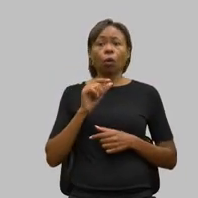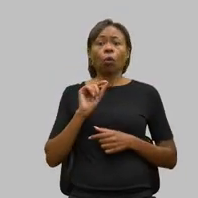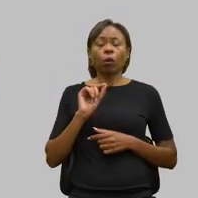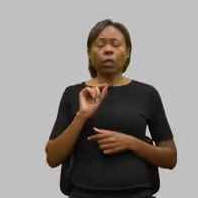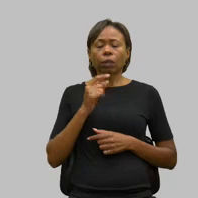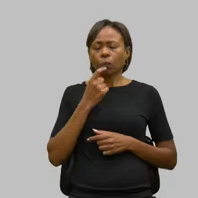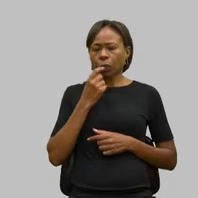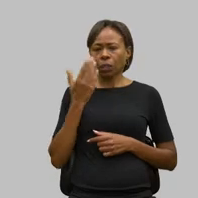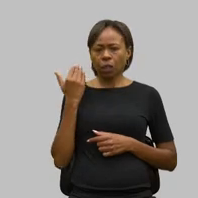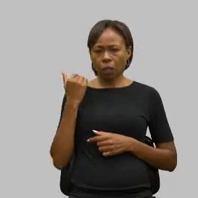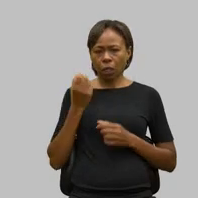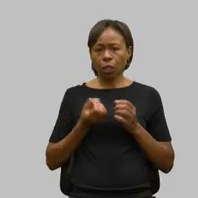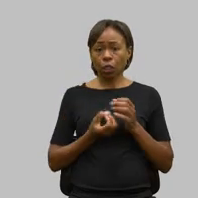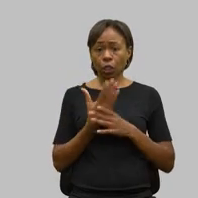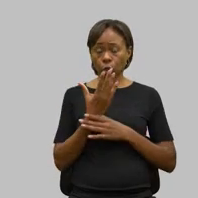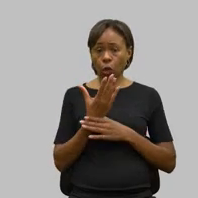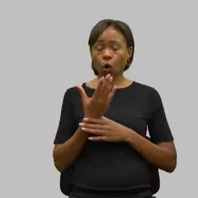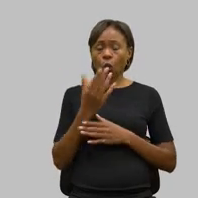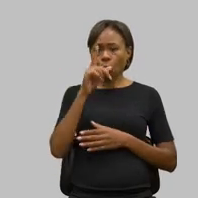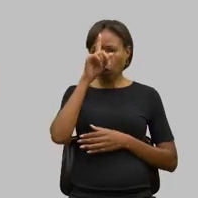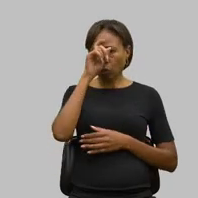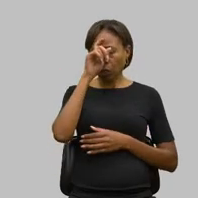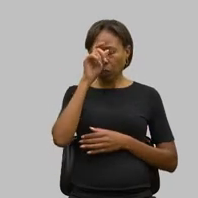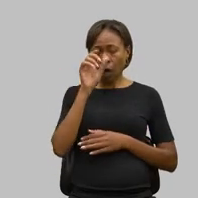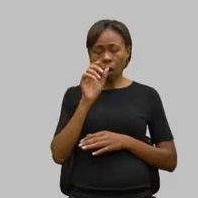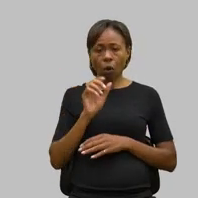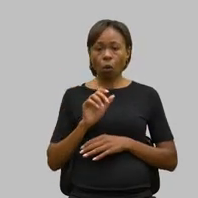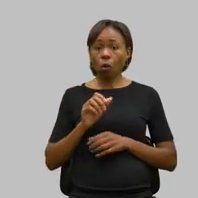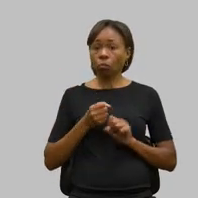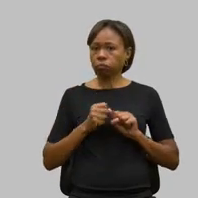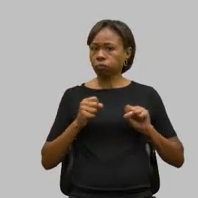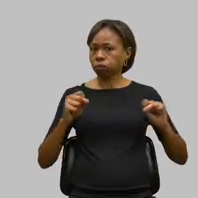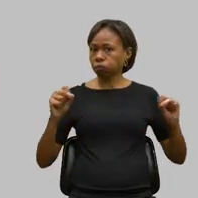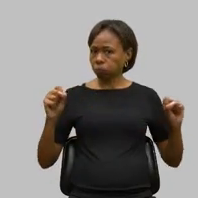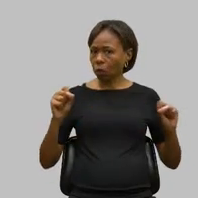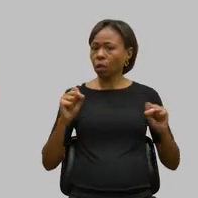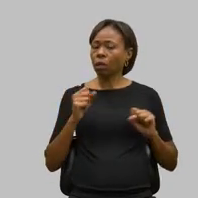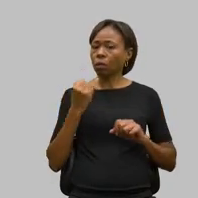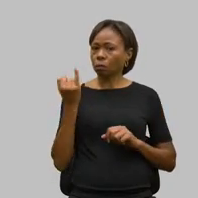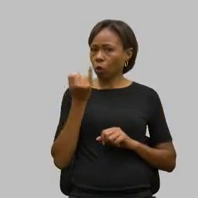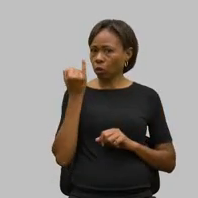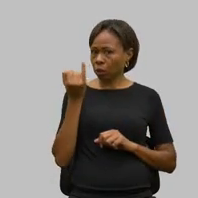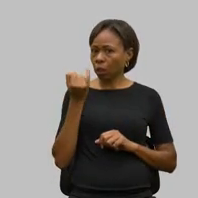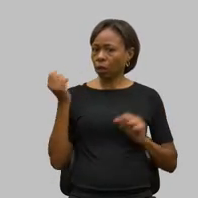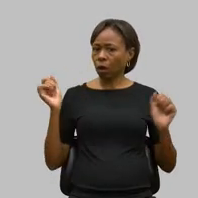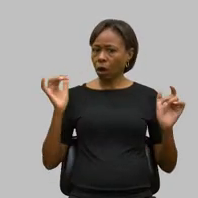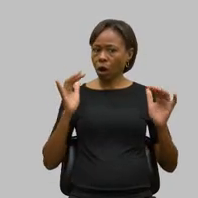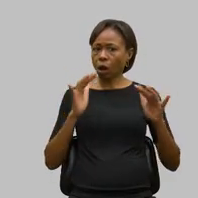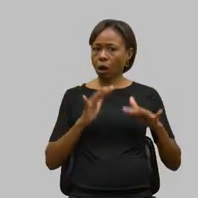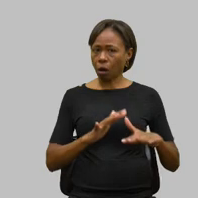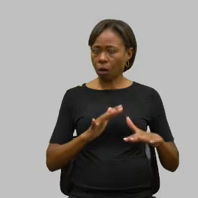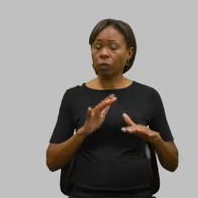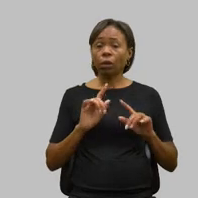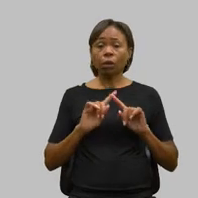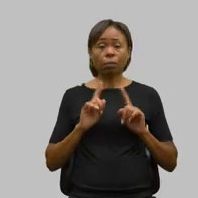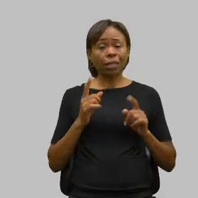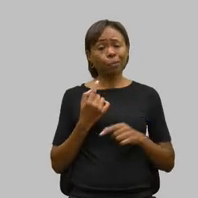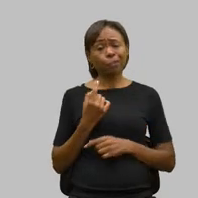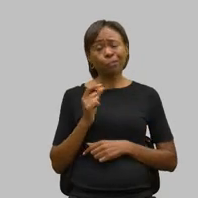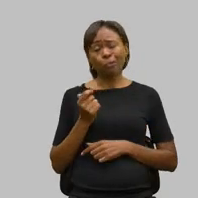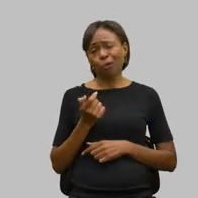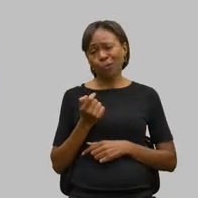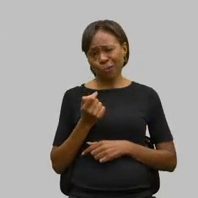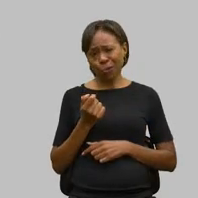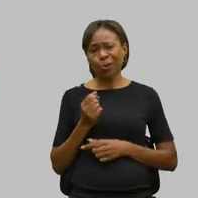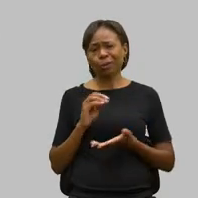inauguramos lá um grande hospital, Sagrada Família, que vem desafogar de uma forma muito importante a nossa região, mas ainda é pouco. Então, eu gostaria de deixar aqui